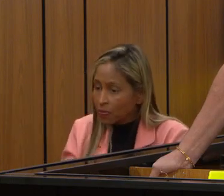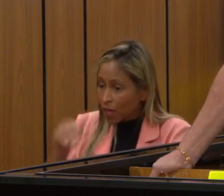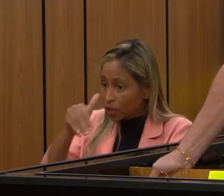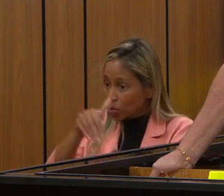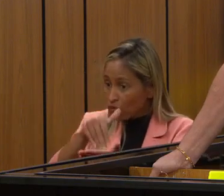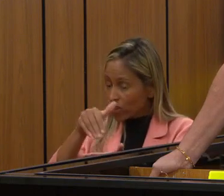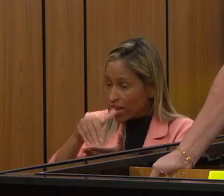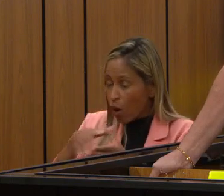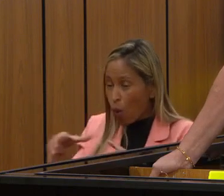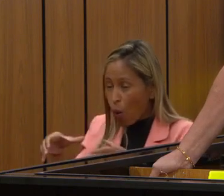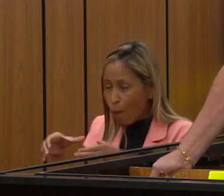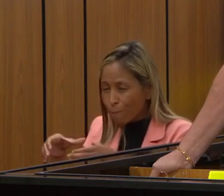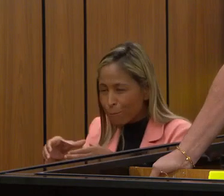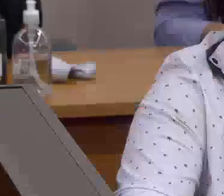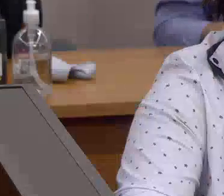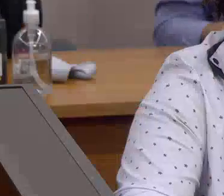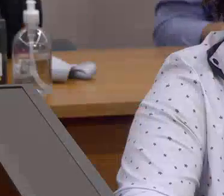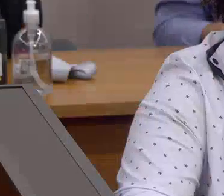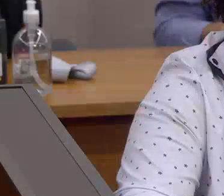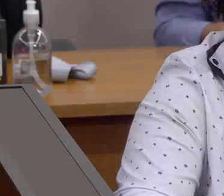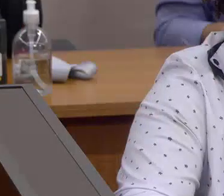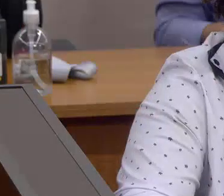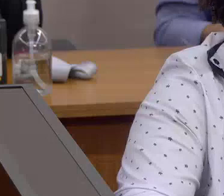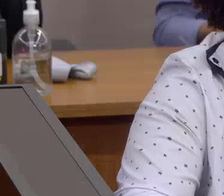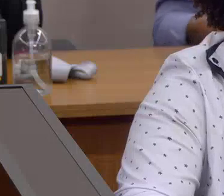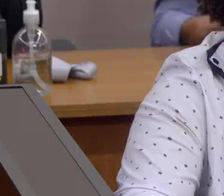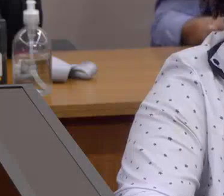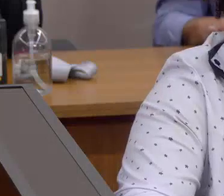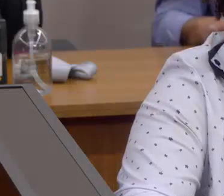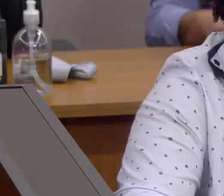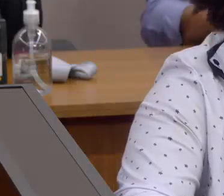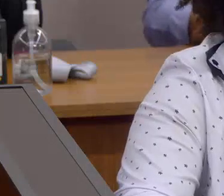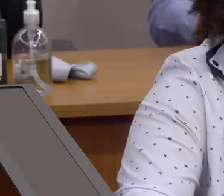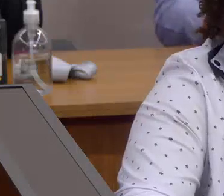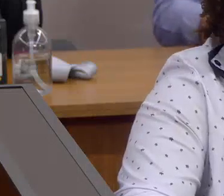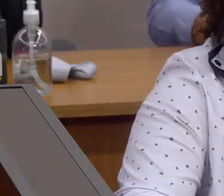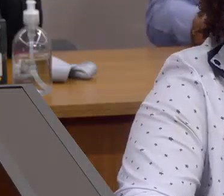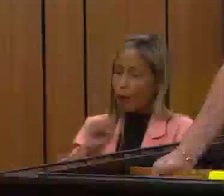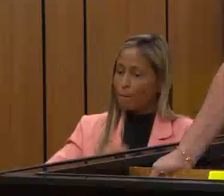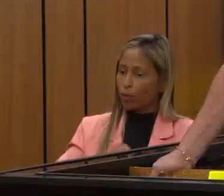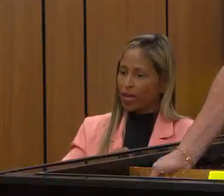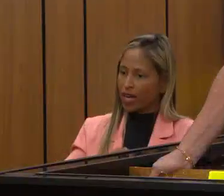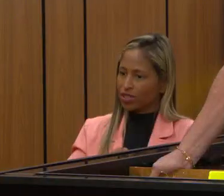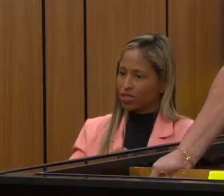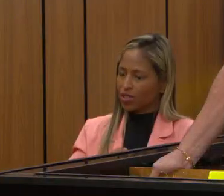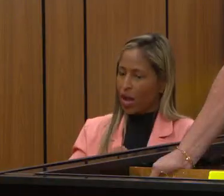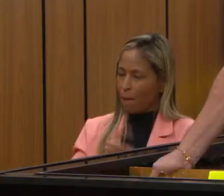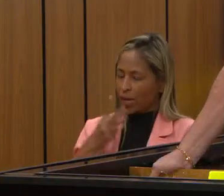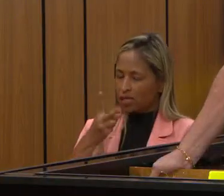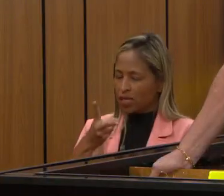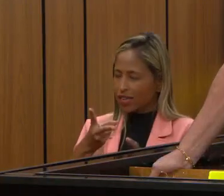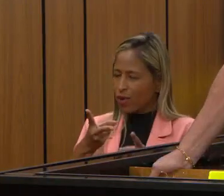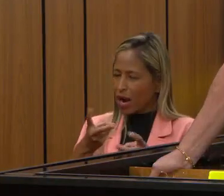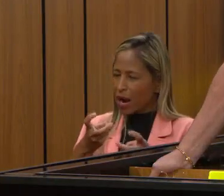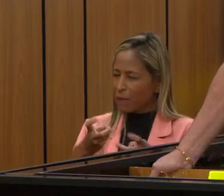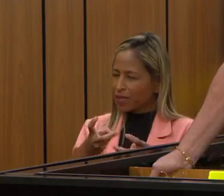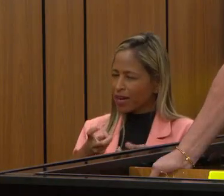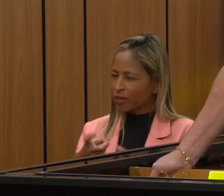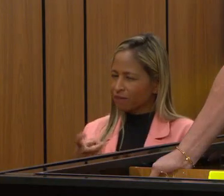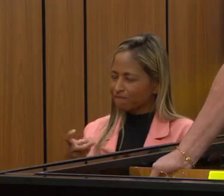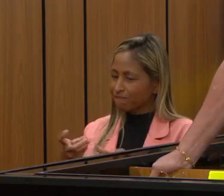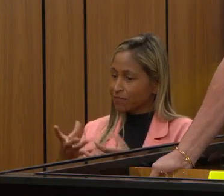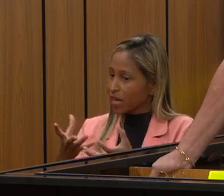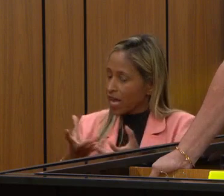foi a corja mesmo dos que sabiam o que estavam fazendo com a gente eles estavam captando eles